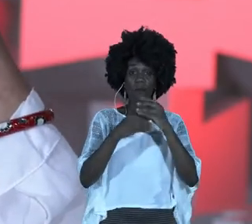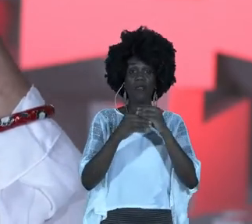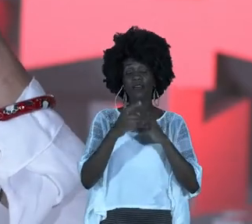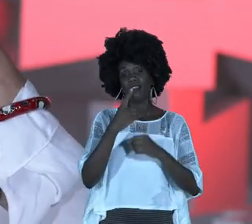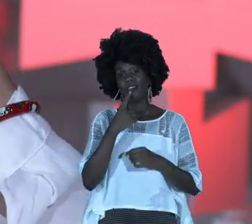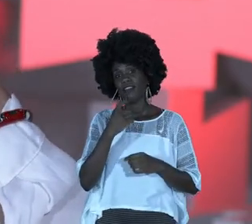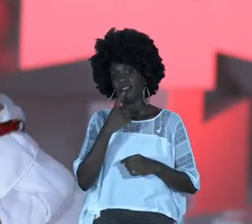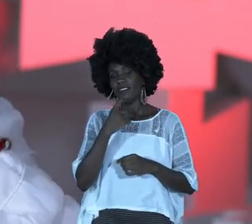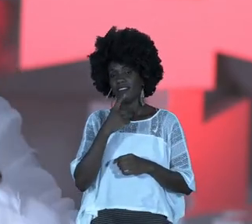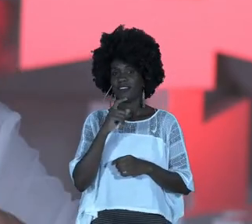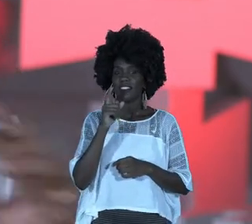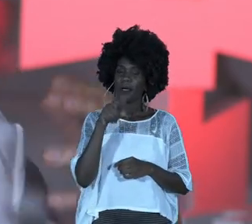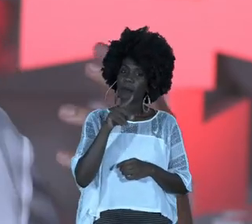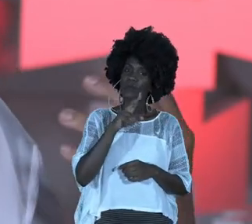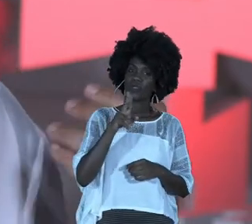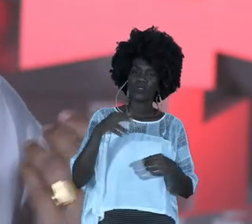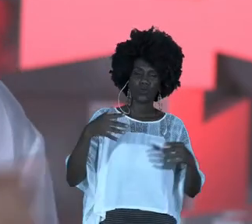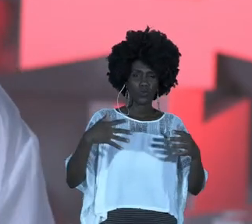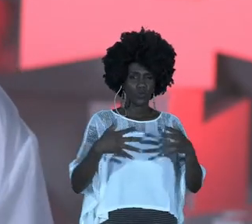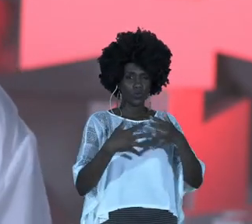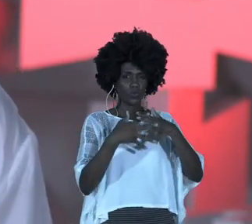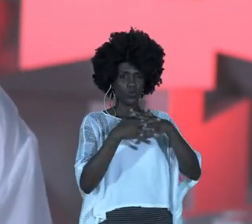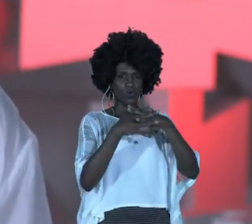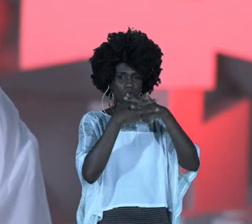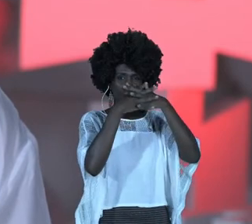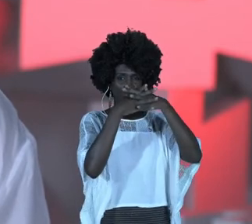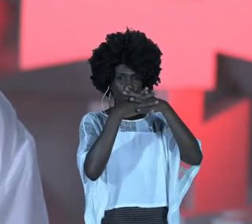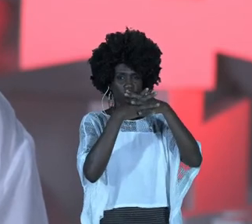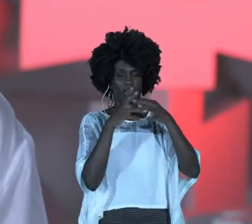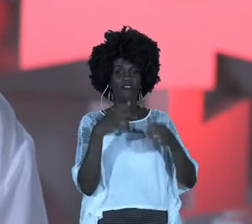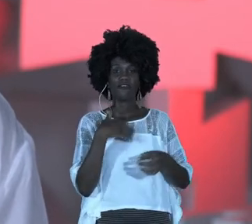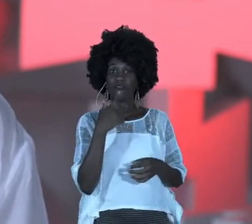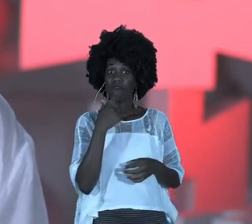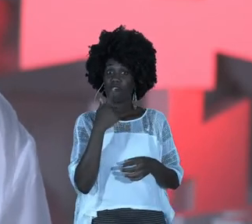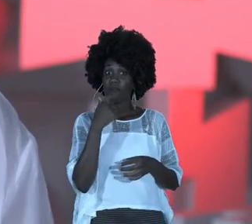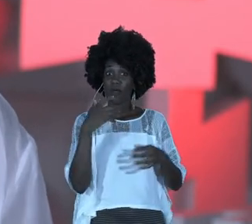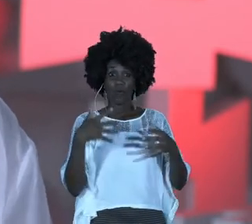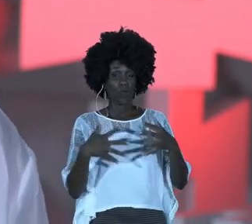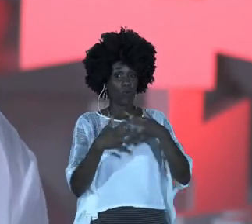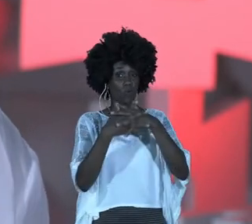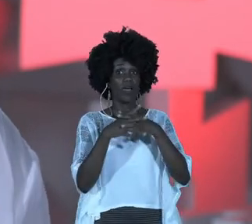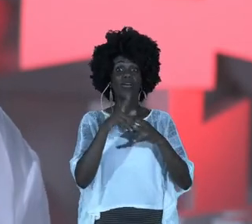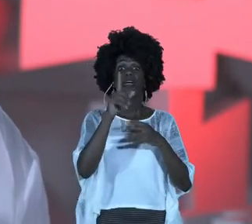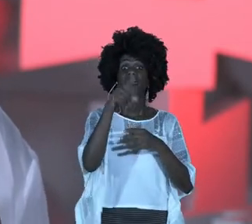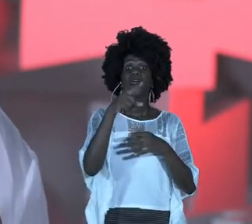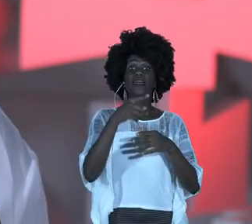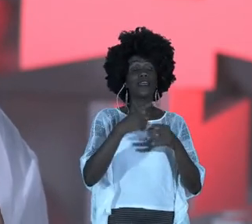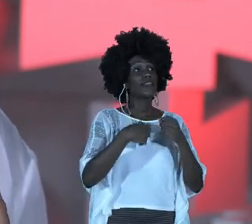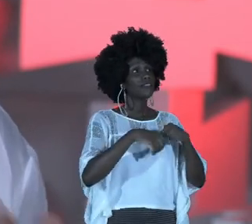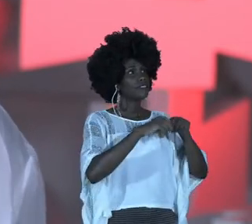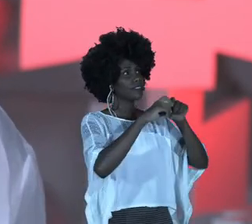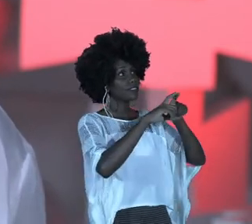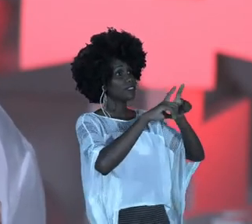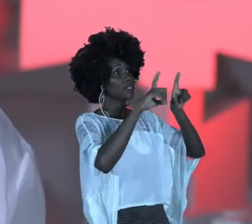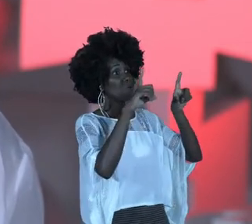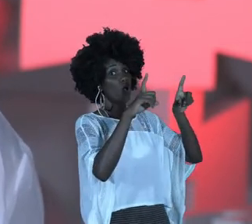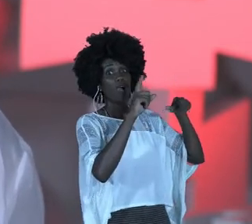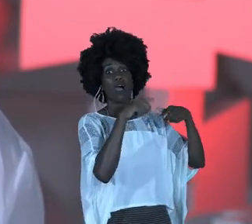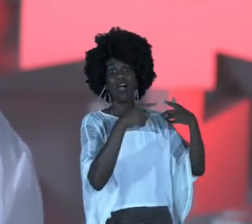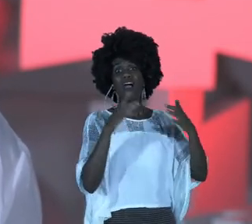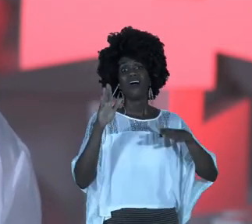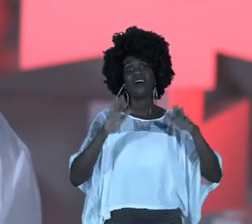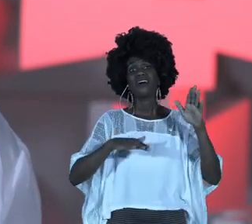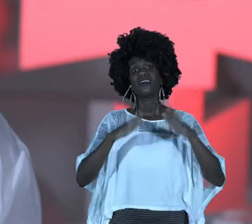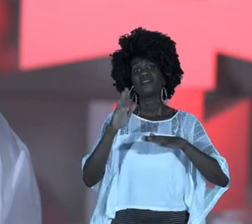do vermelho e por isso se choca visualmente fortemente com esse vermelho. E esse quadro, às vezes é um quadro, às vezes é